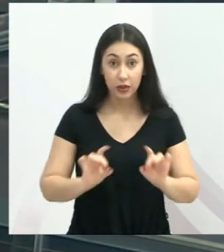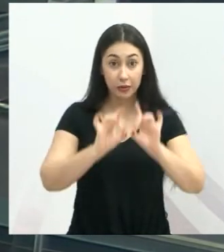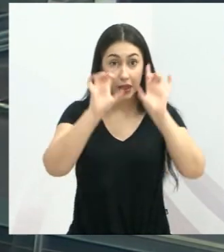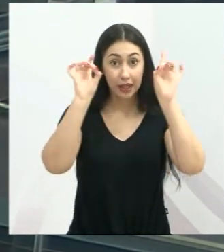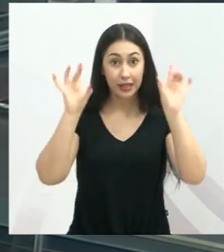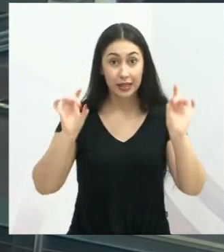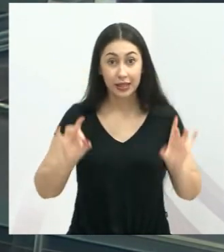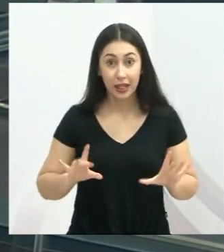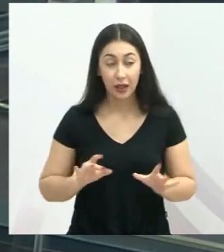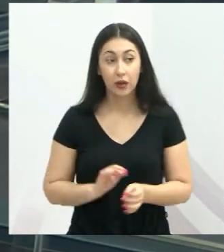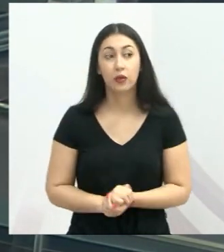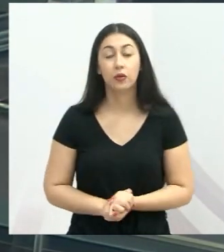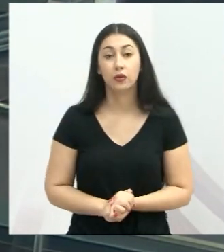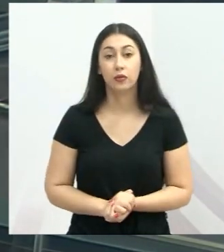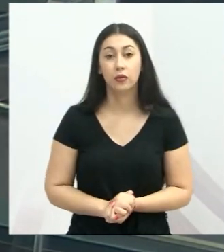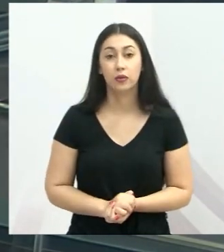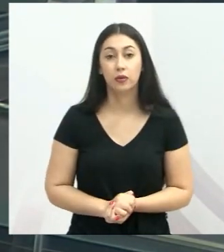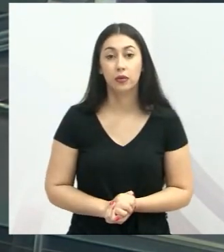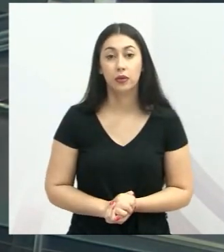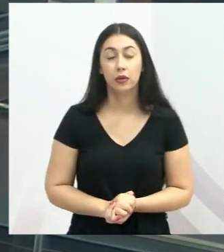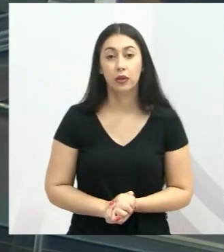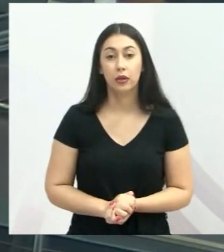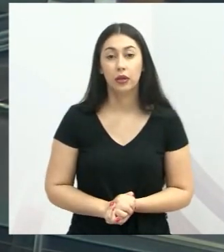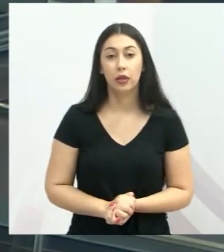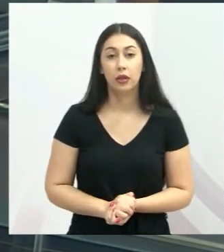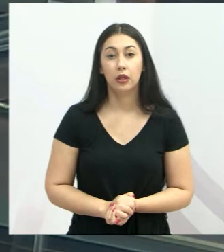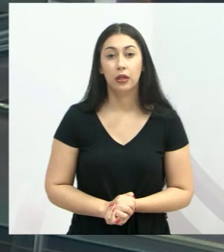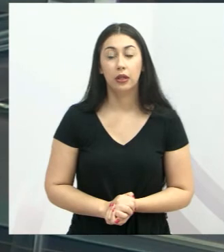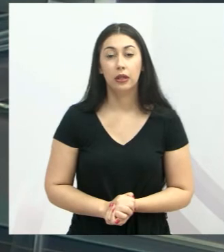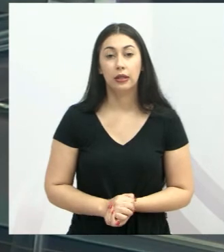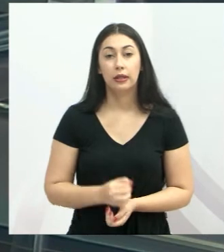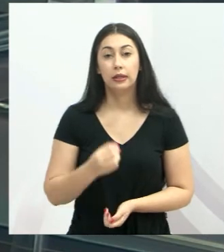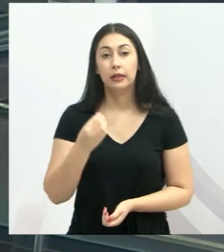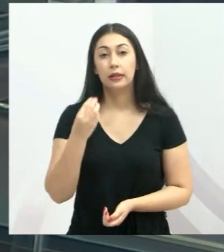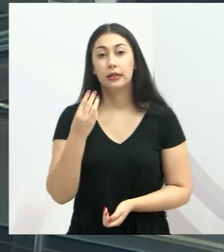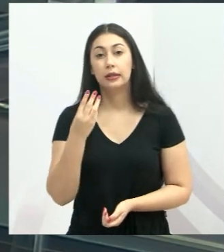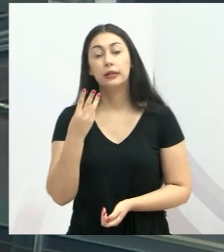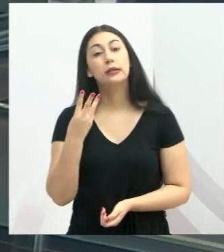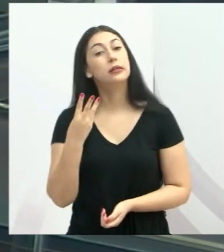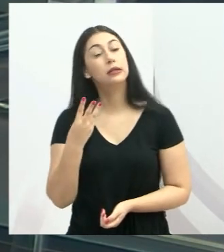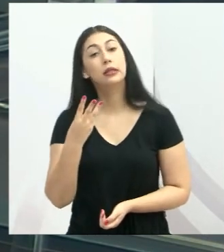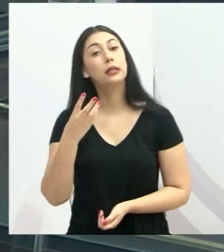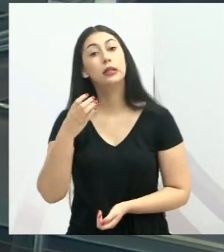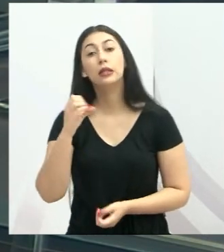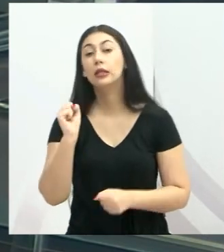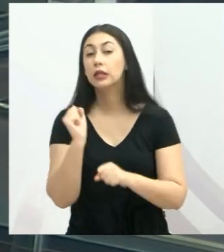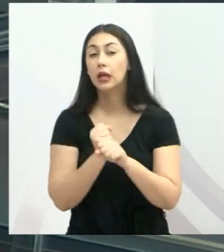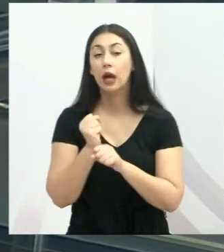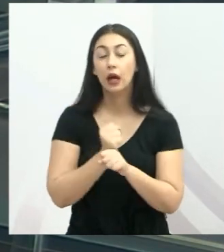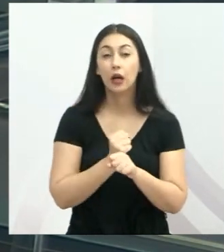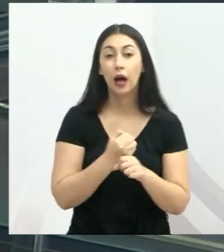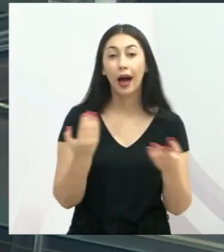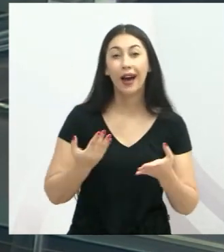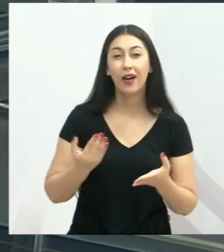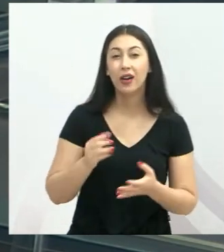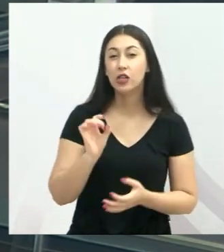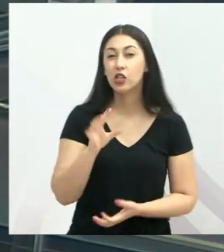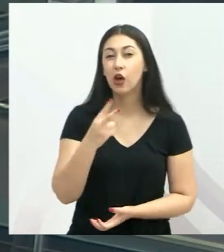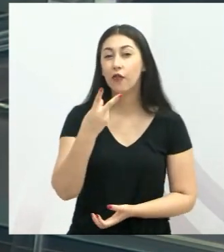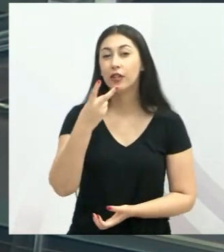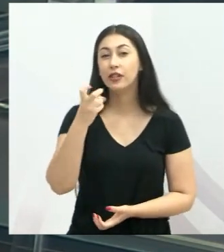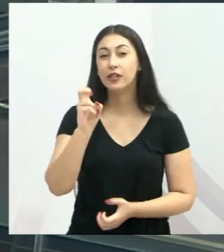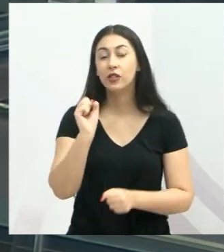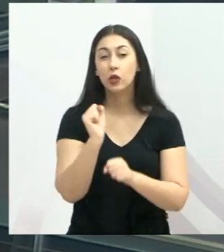especial. Ao invés de 35 anos homem e 30 mulheres de tempo de contribuição, com 25